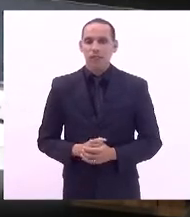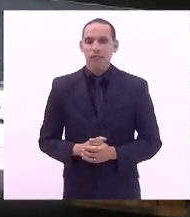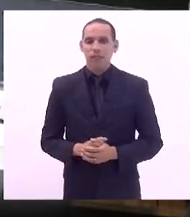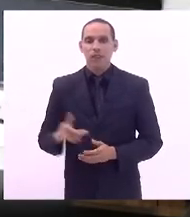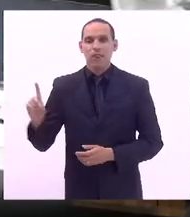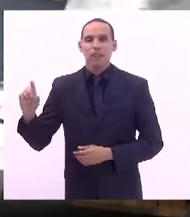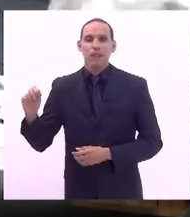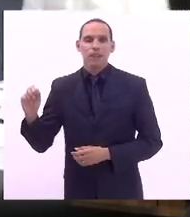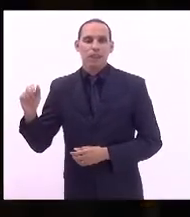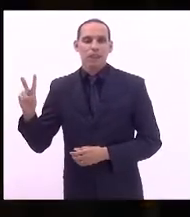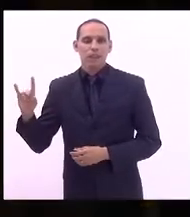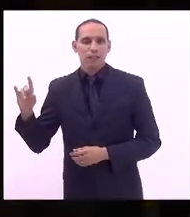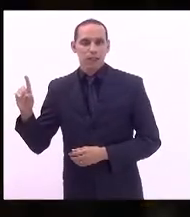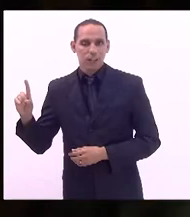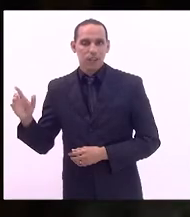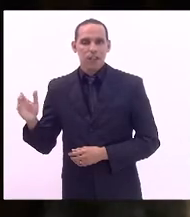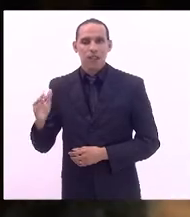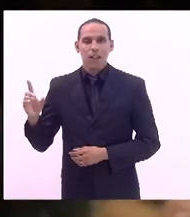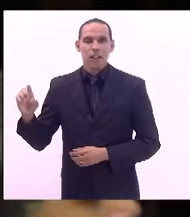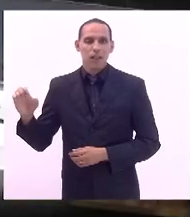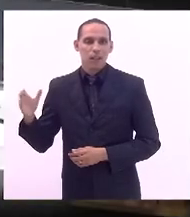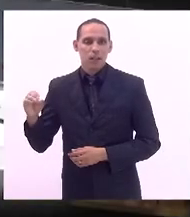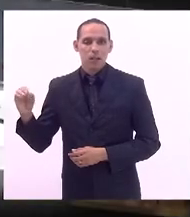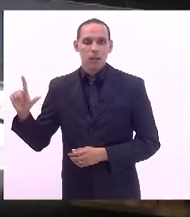David de Oliveira Antunes